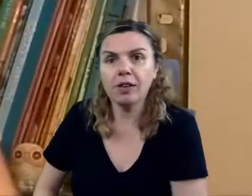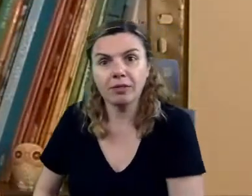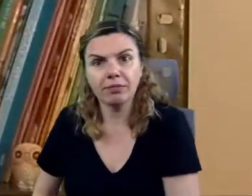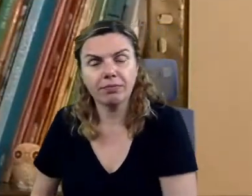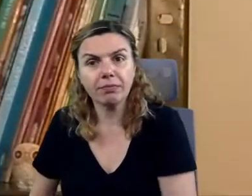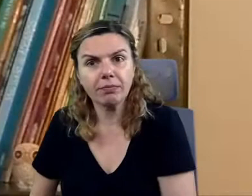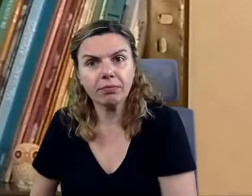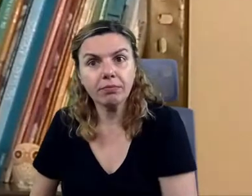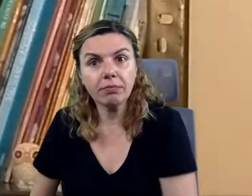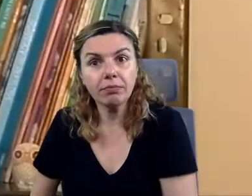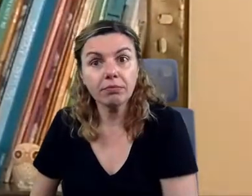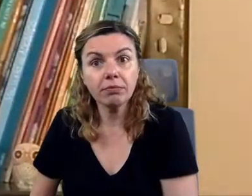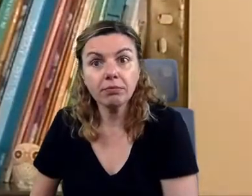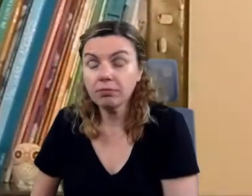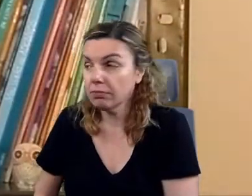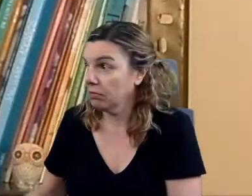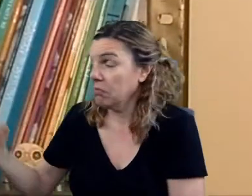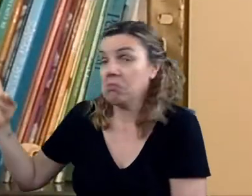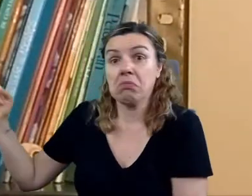cá! Gritou.